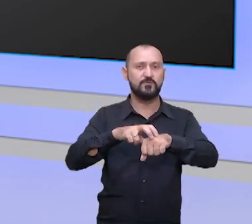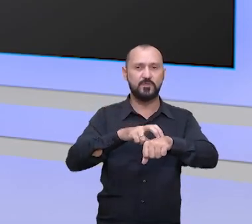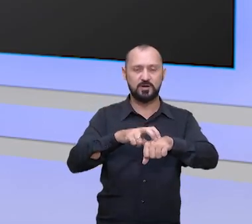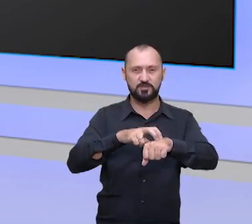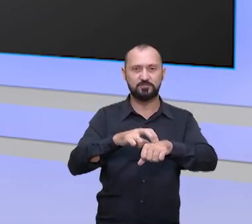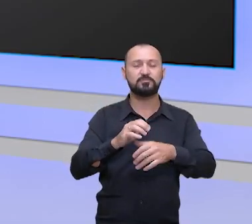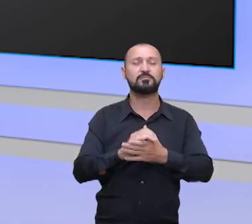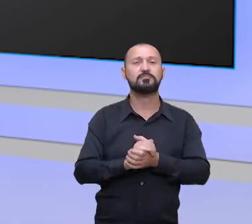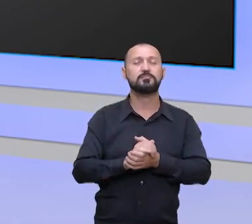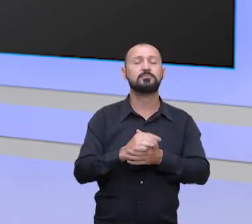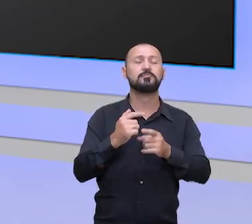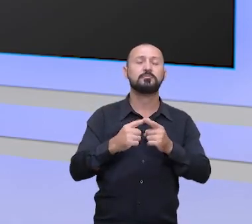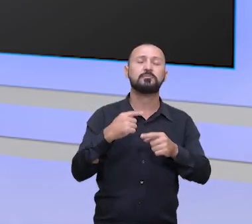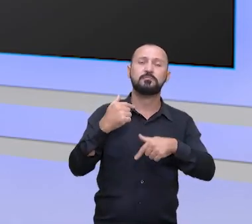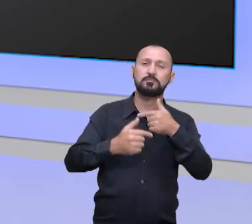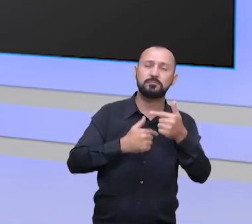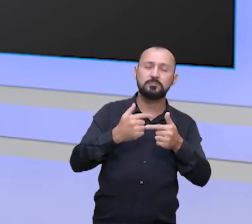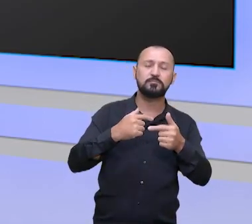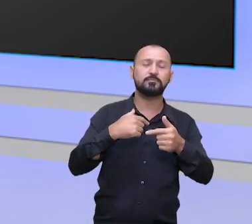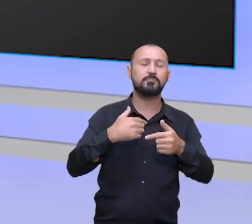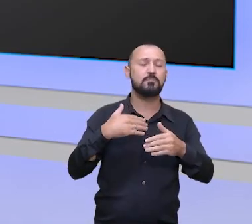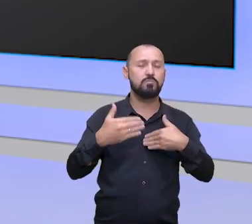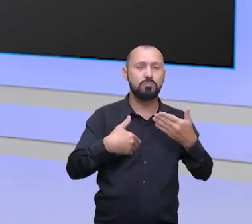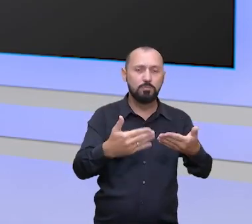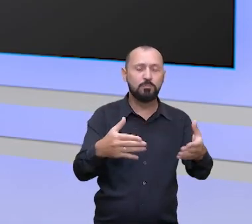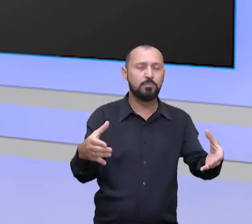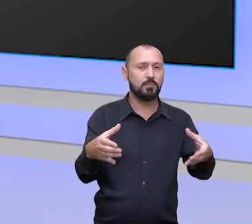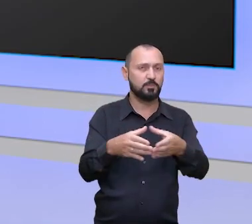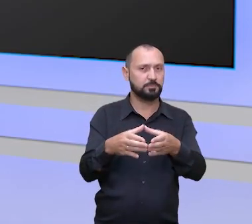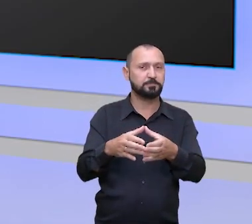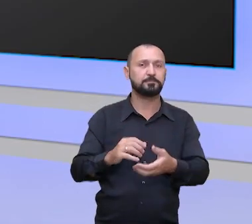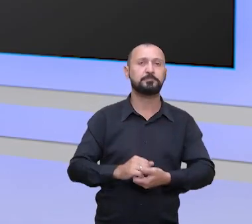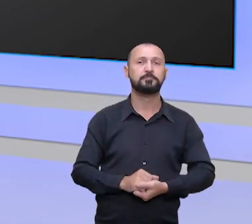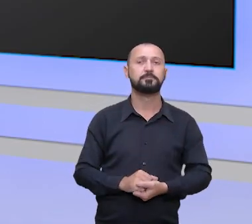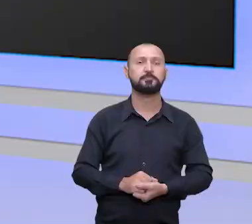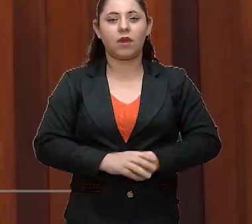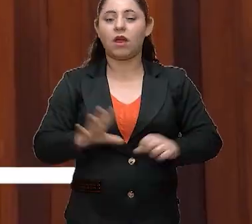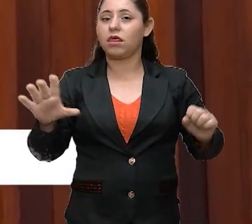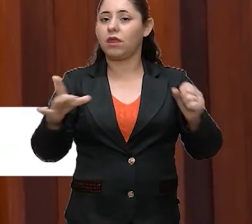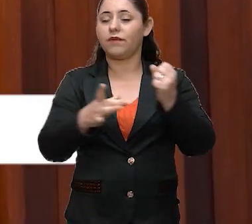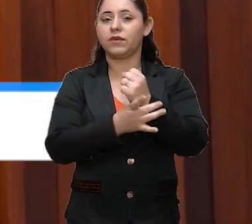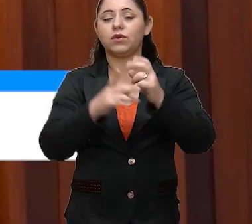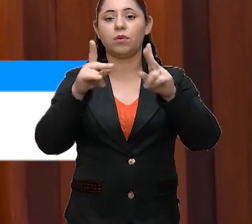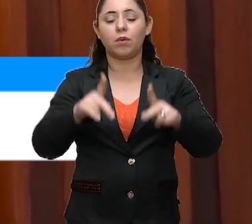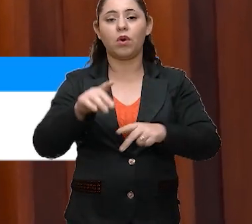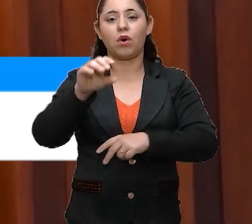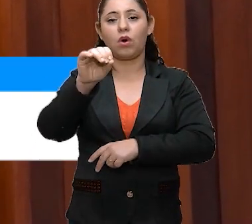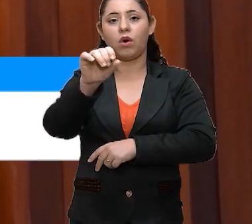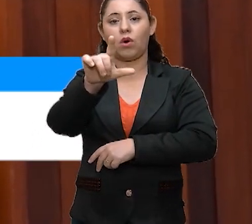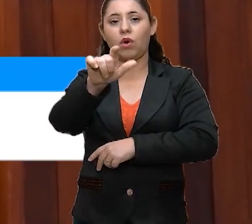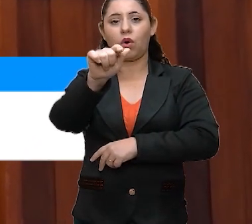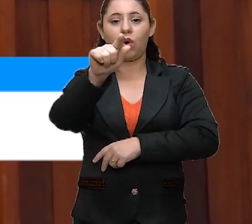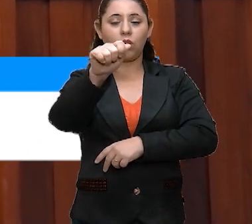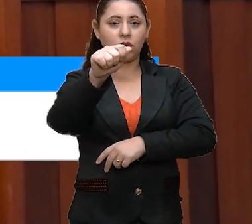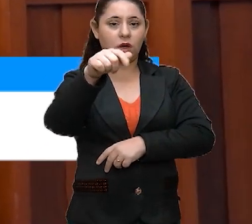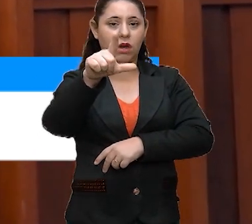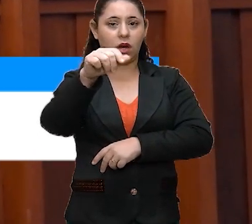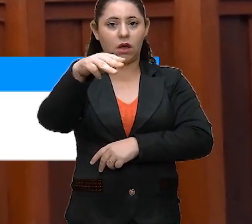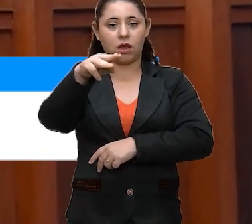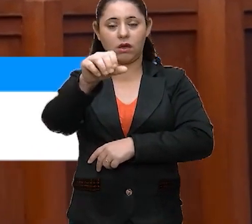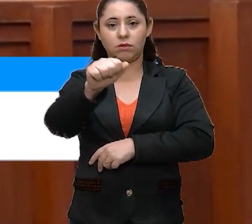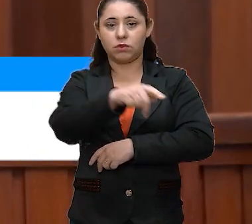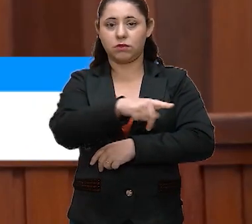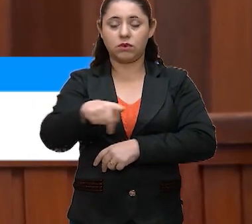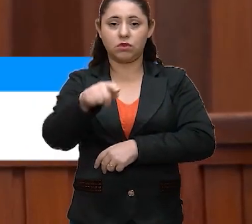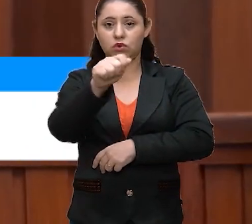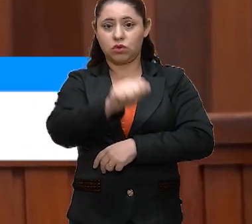com relato das prerrogativas e atividades desempenhadas pela categoria. A defensora pública Olga Lemos